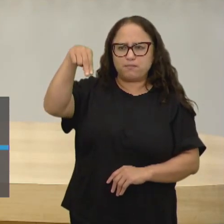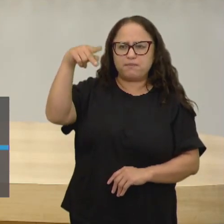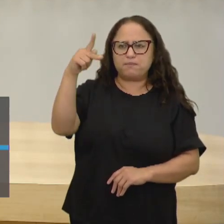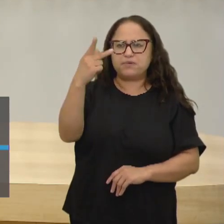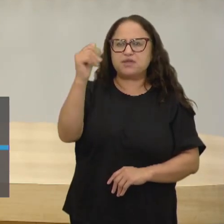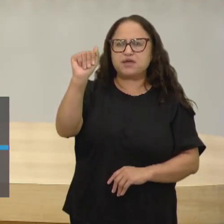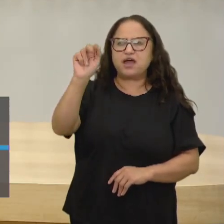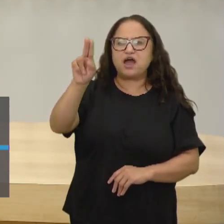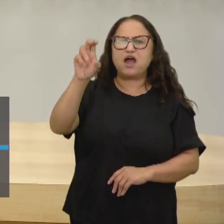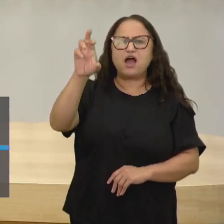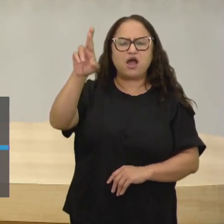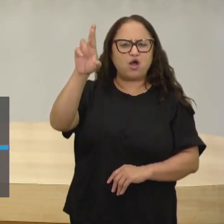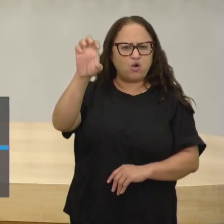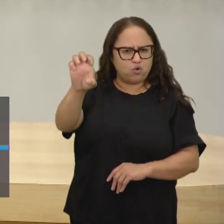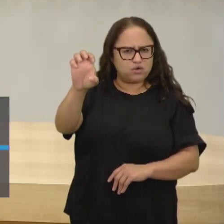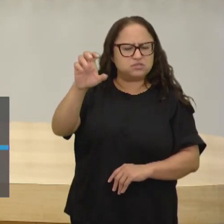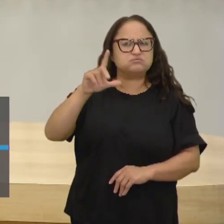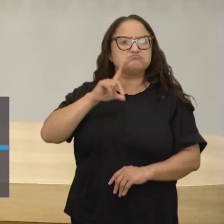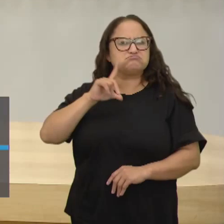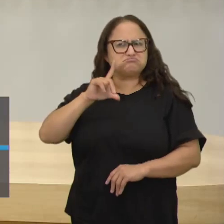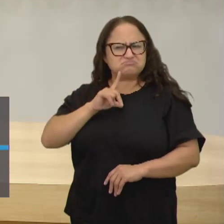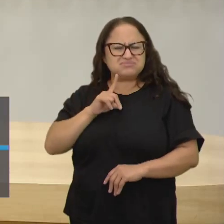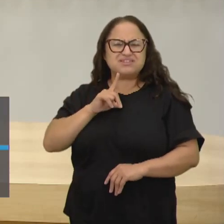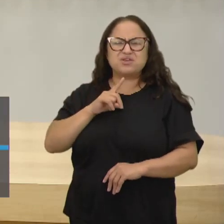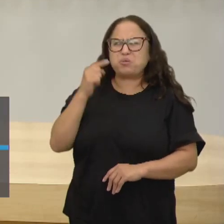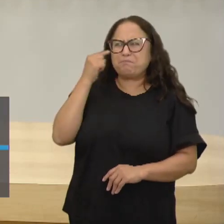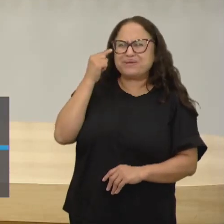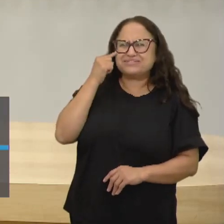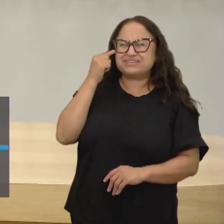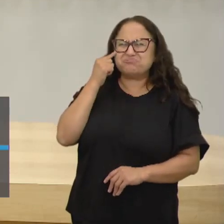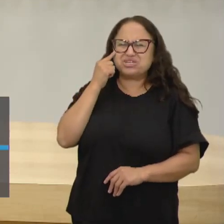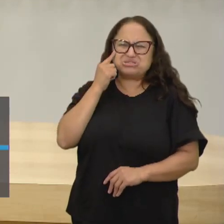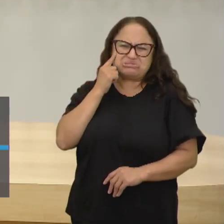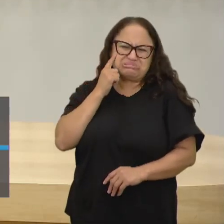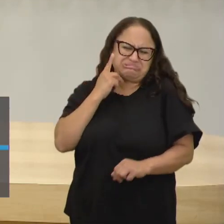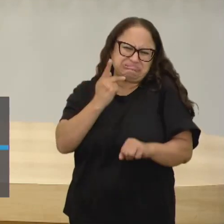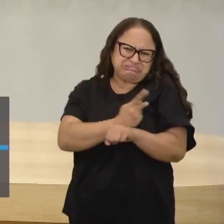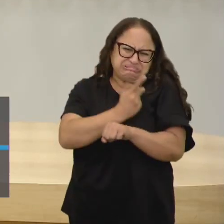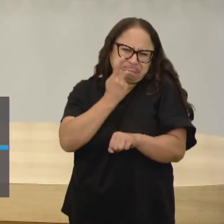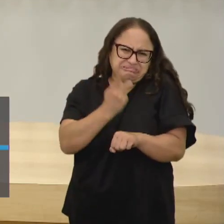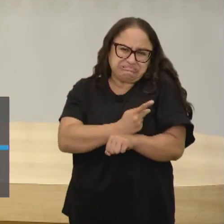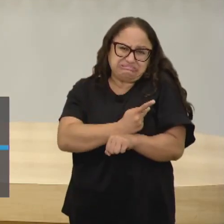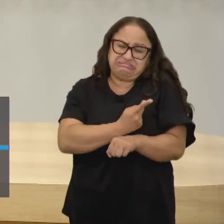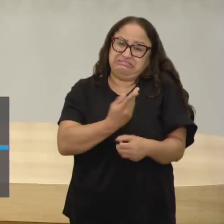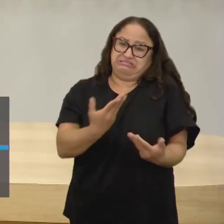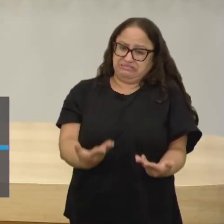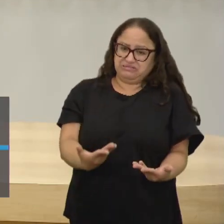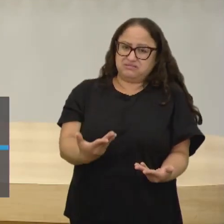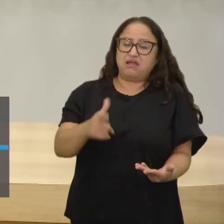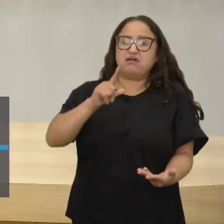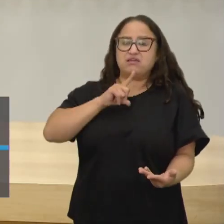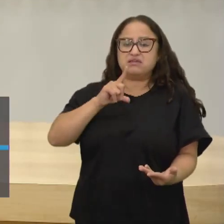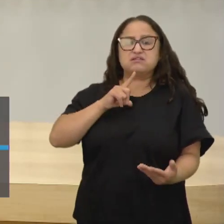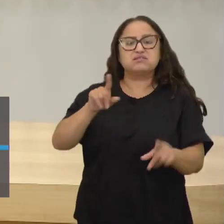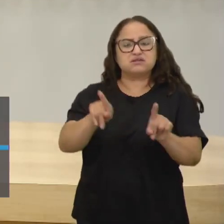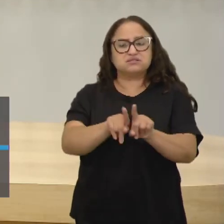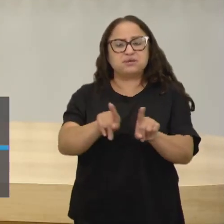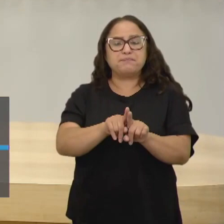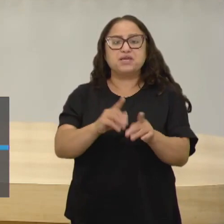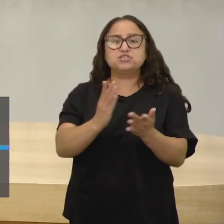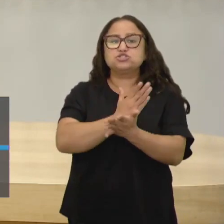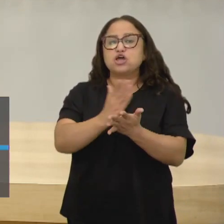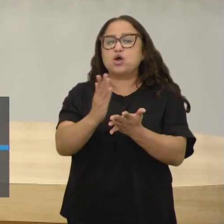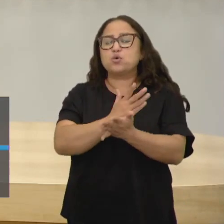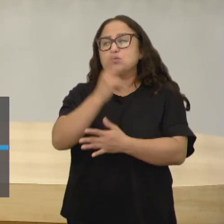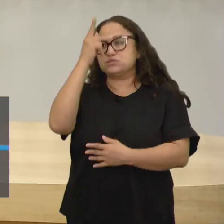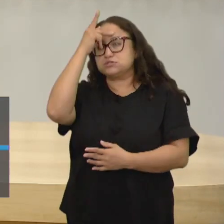duro, né? que Schopenhauer faz, um julgamento duro, né? que Schopenhauer faz, né? de alguns